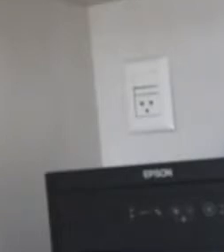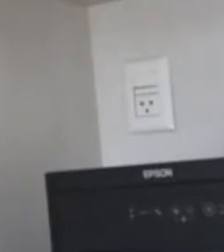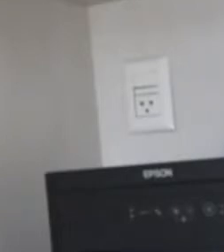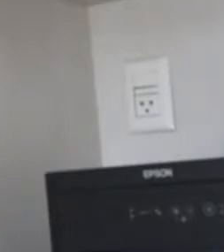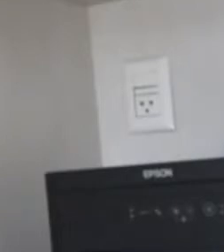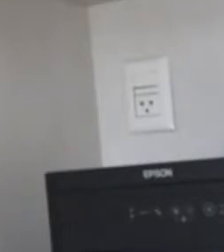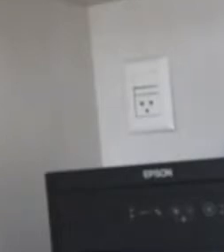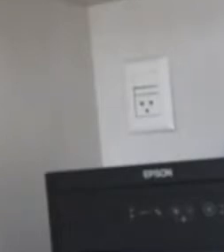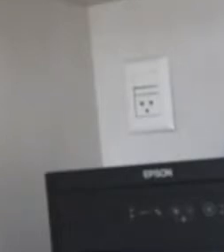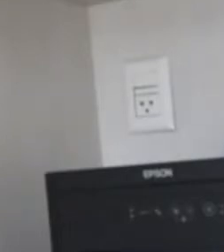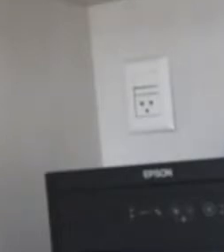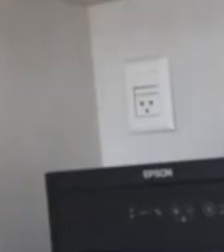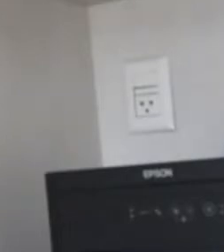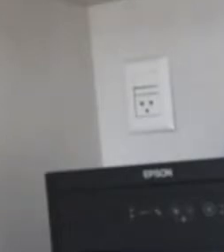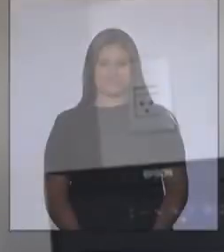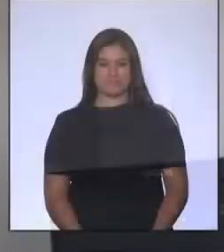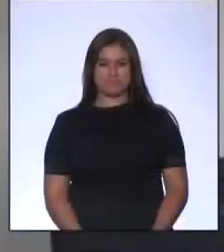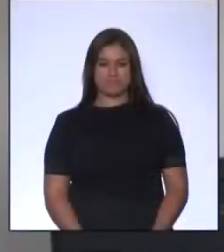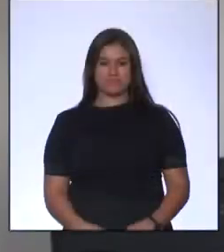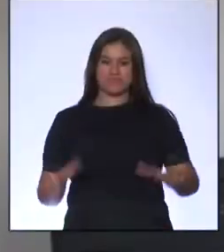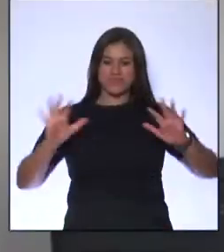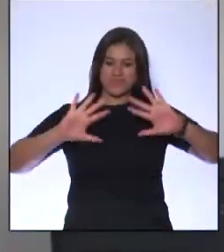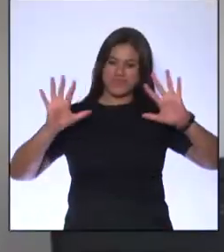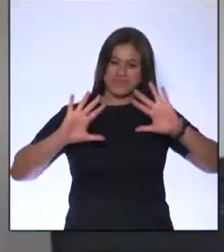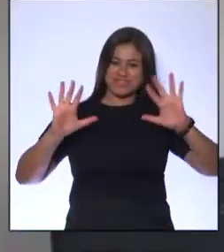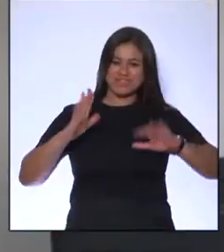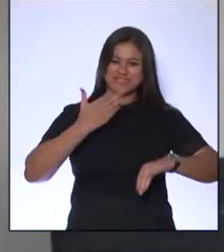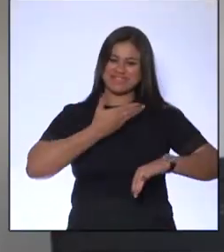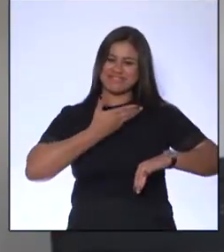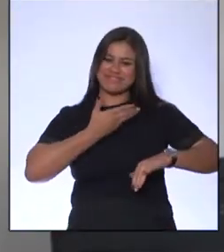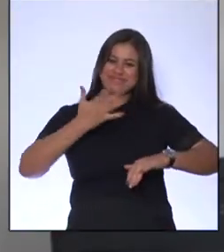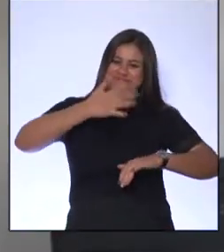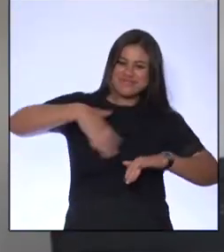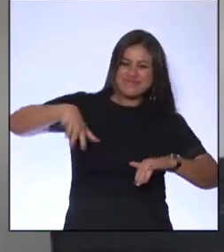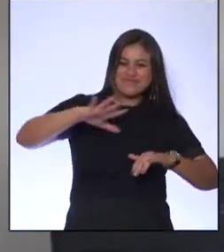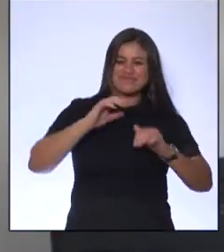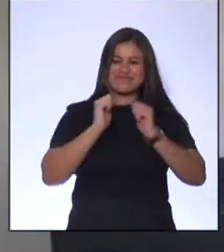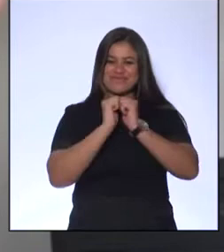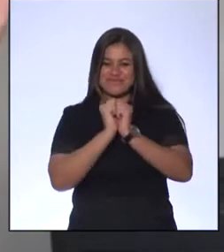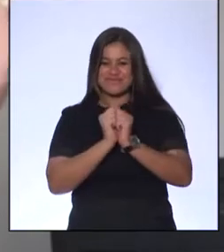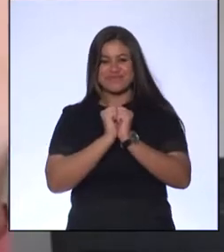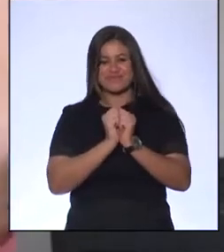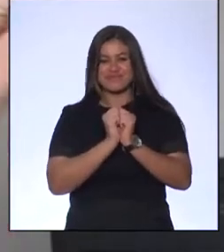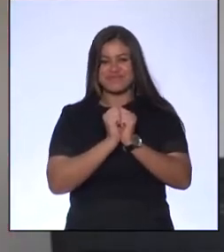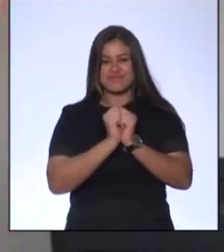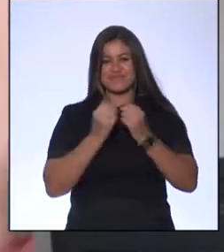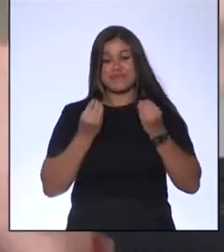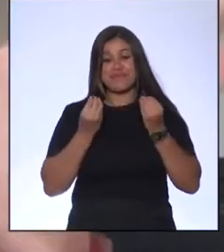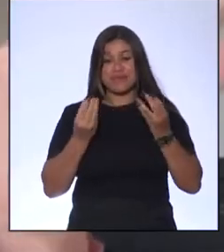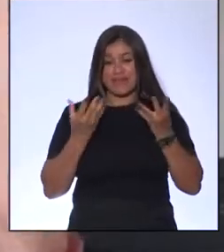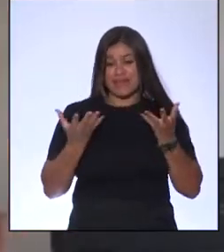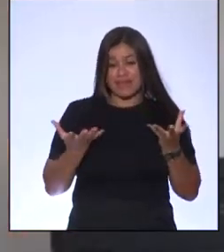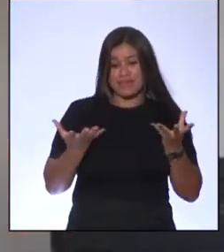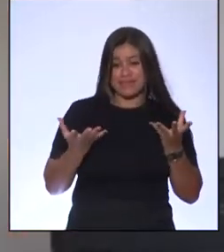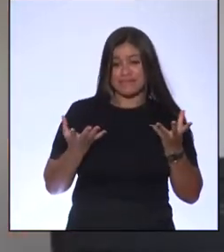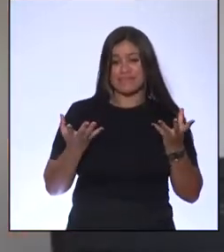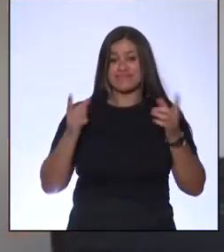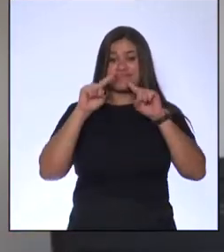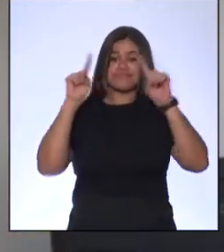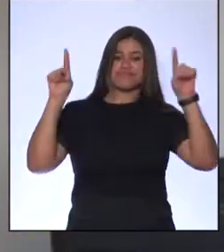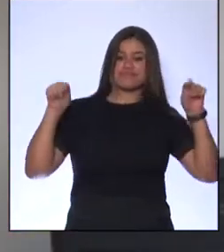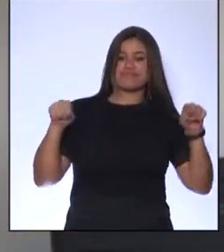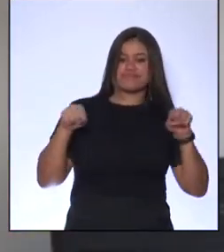Olá, amigos da educação. Estamos aqui mais uma vez para um quadro que a gente já apresentou, que se